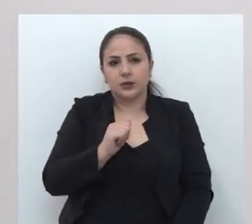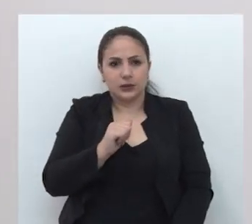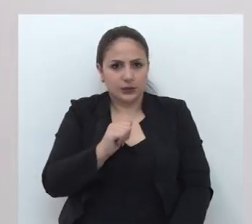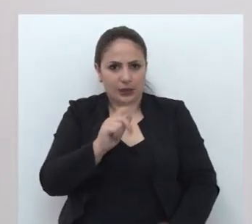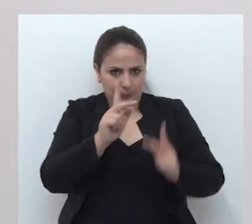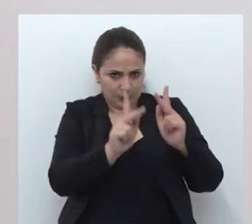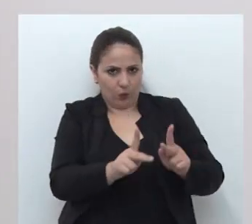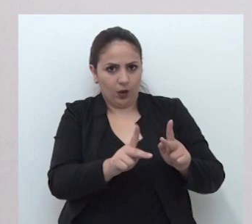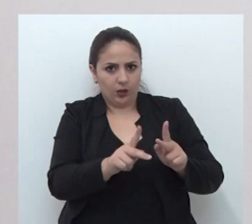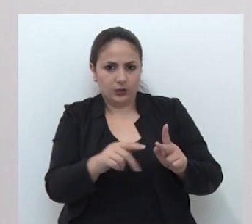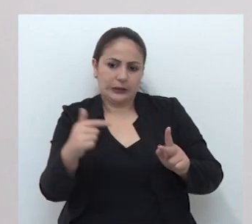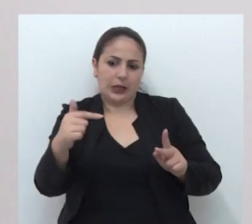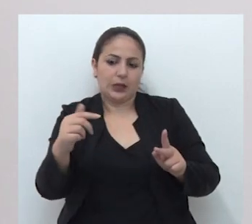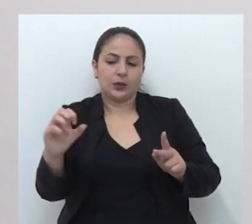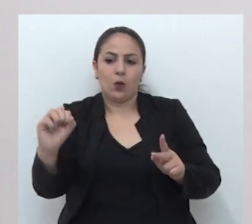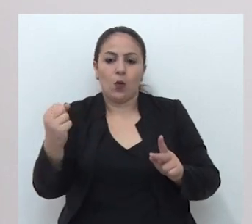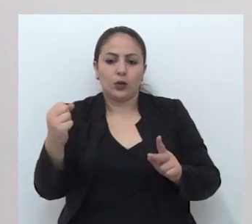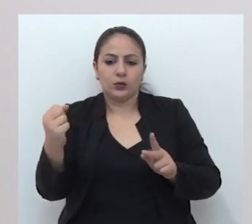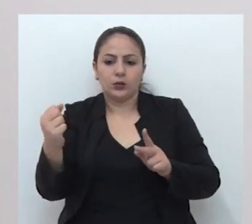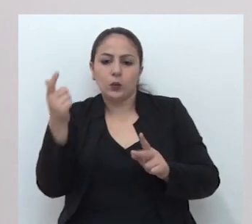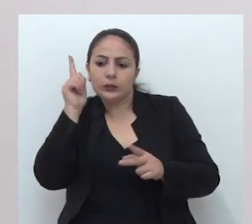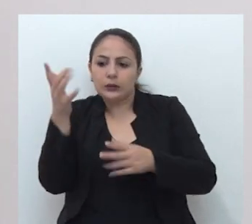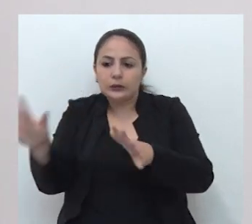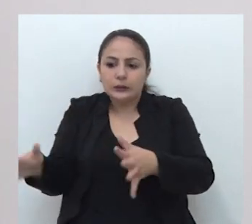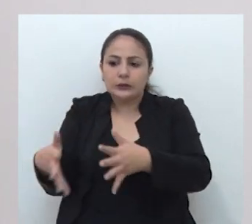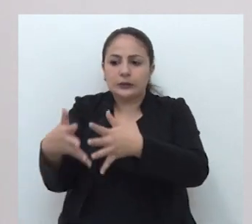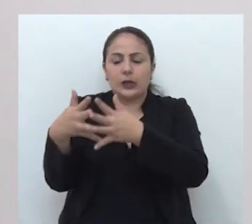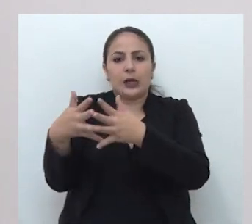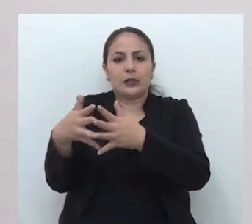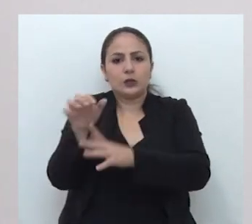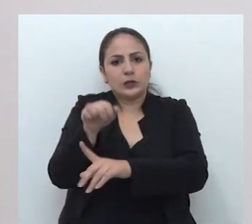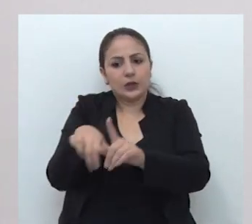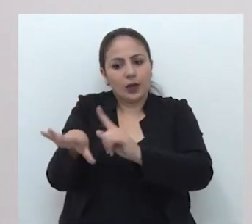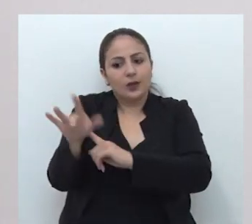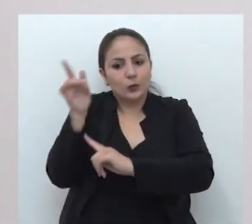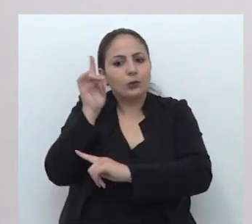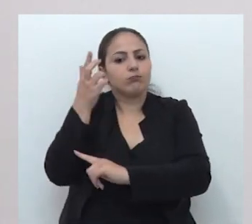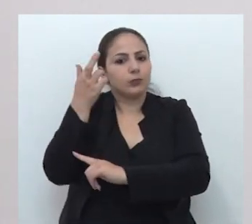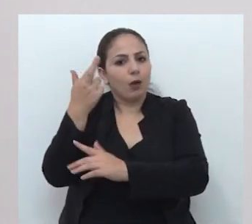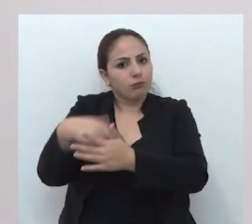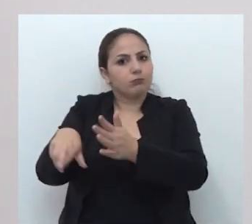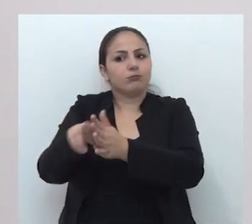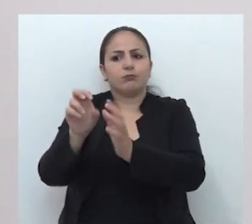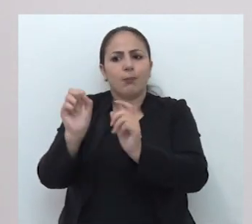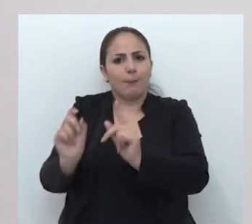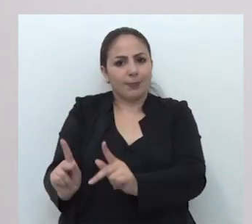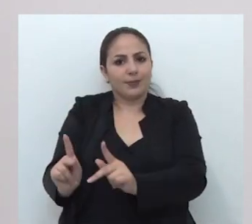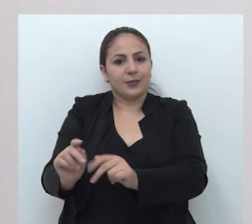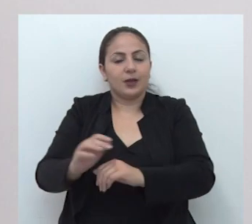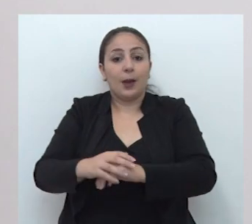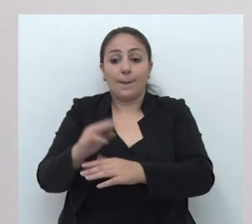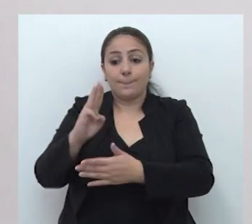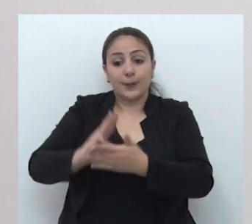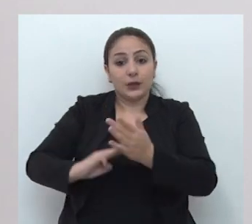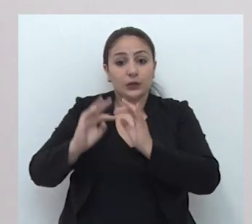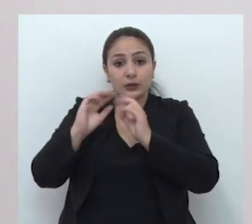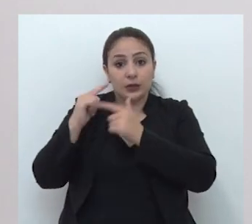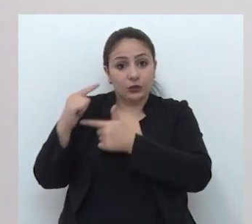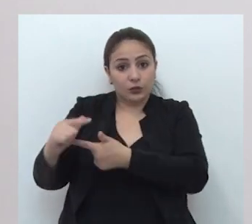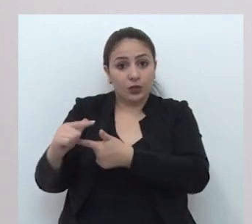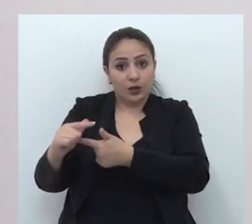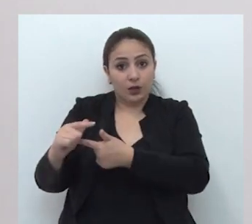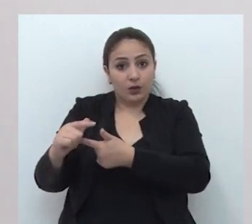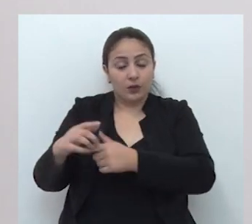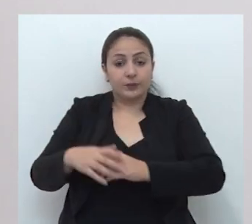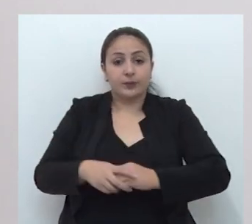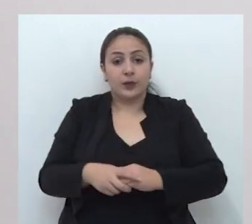8 voltam para a sociedade recuperados, no método tradicional essa proporção é o